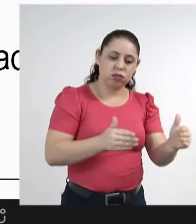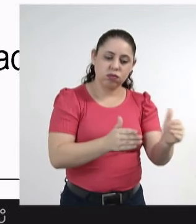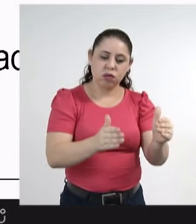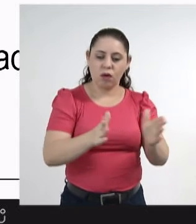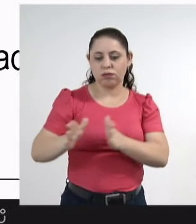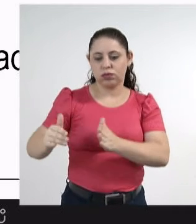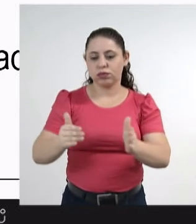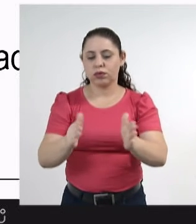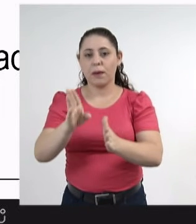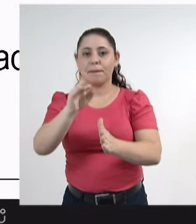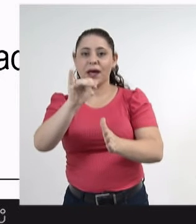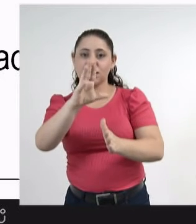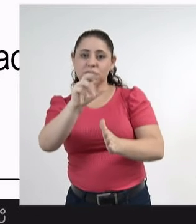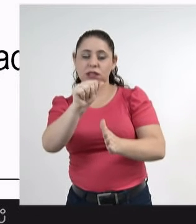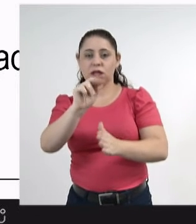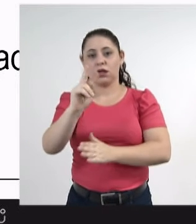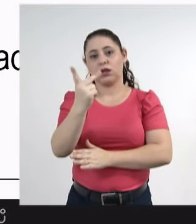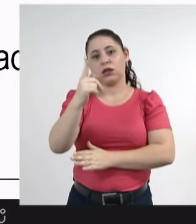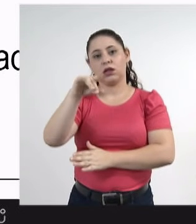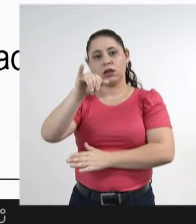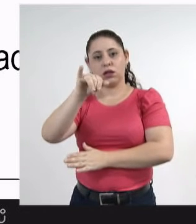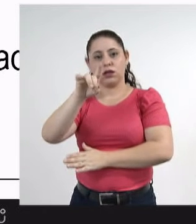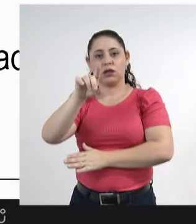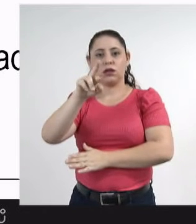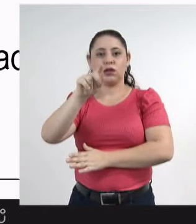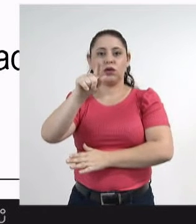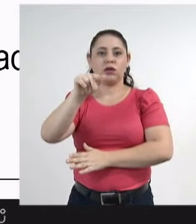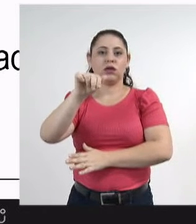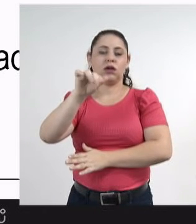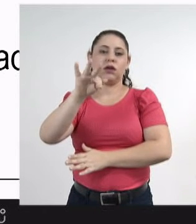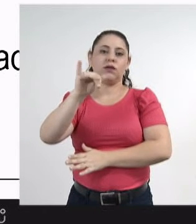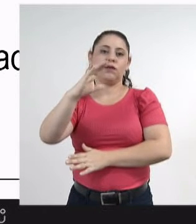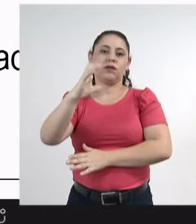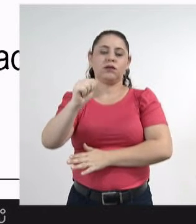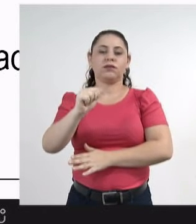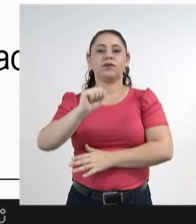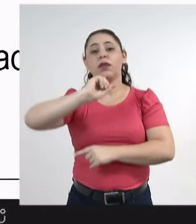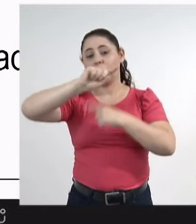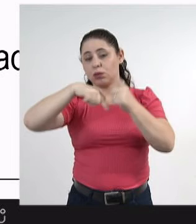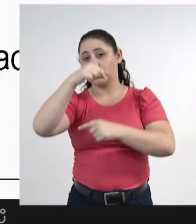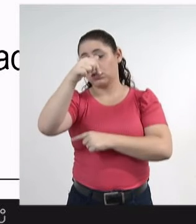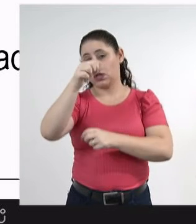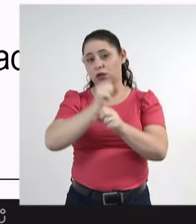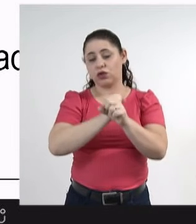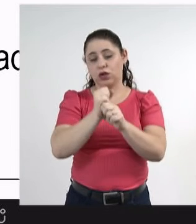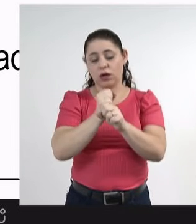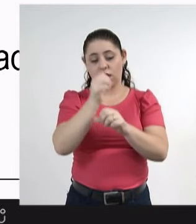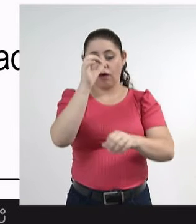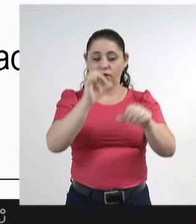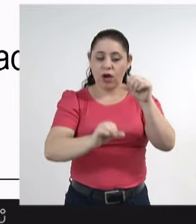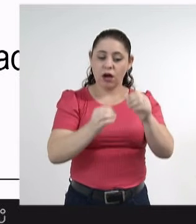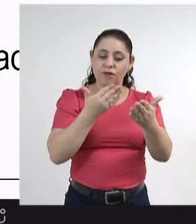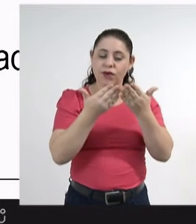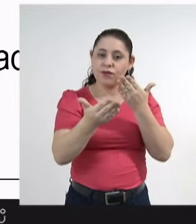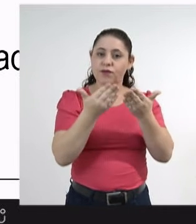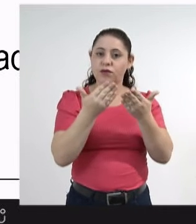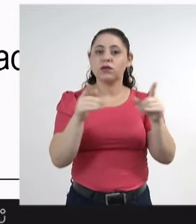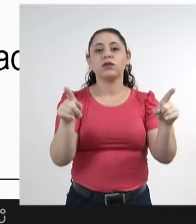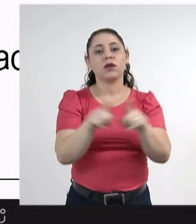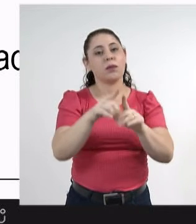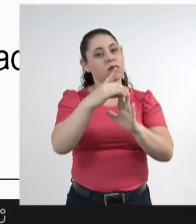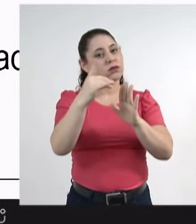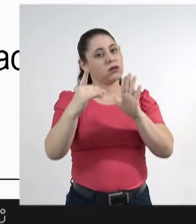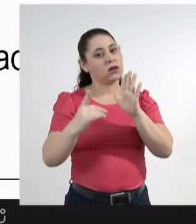hoje estão fazendo as obras. O não estrutural, manual, regulação, depois de 7 anos nós avaliamos o efeito